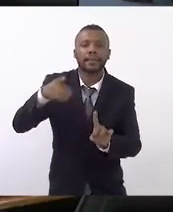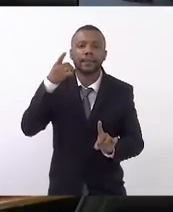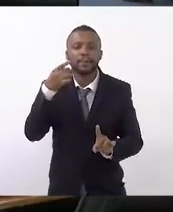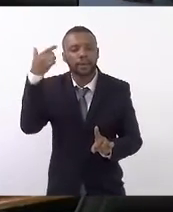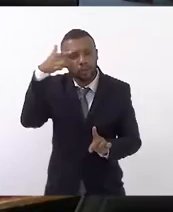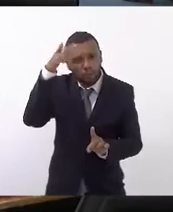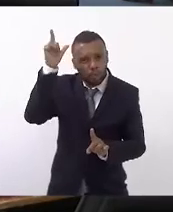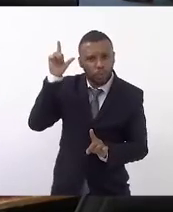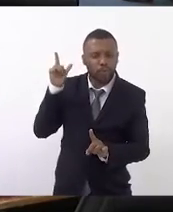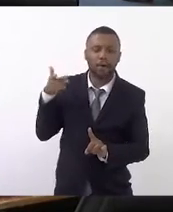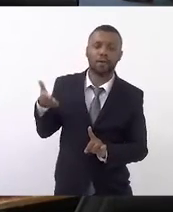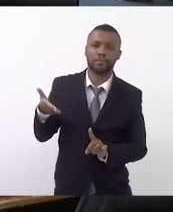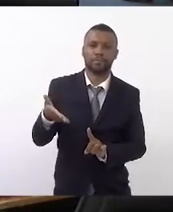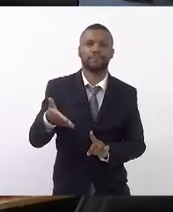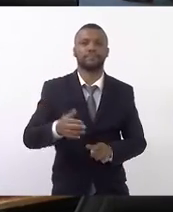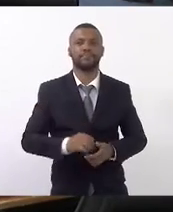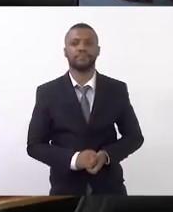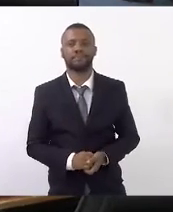Senhor presidente,